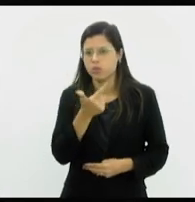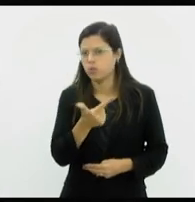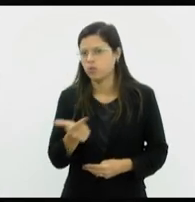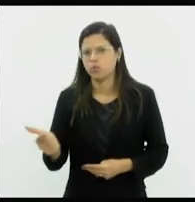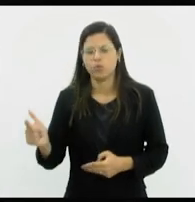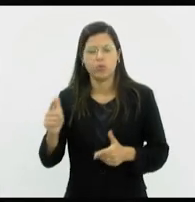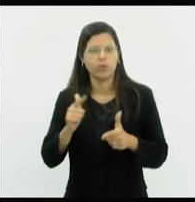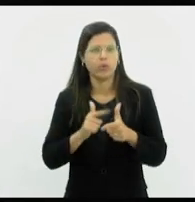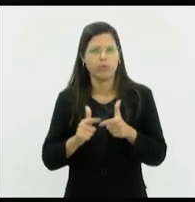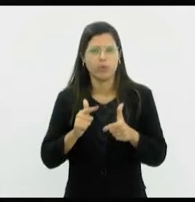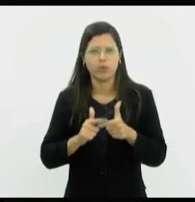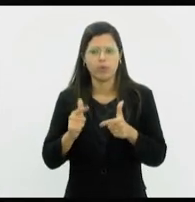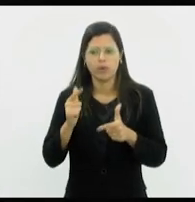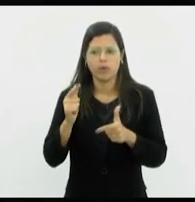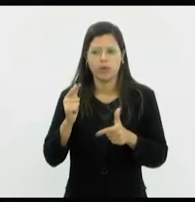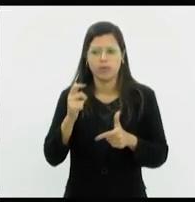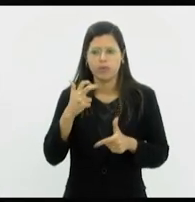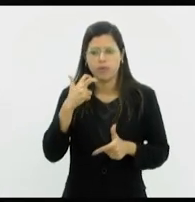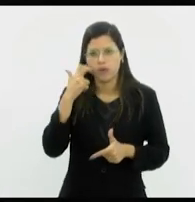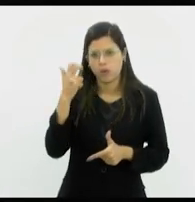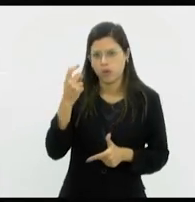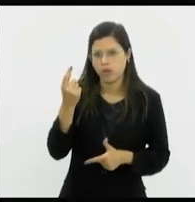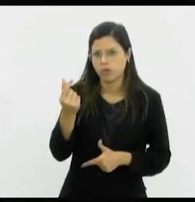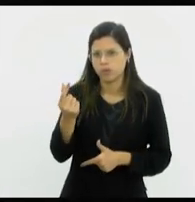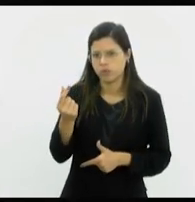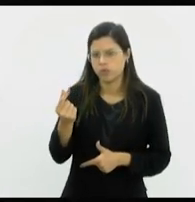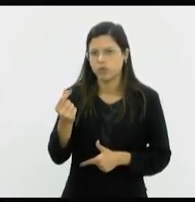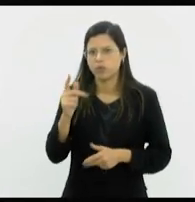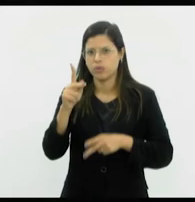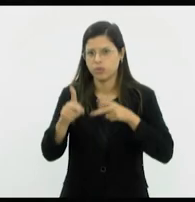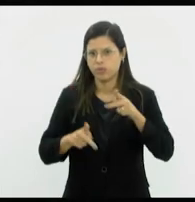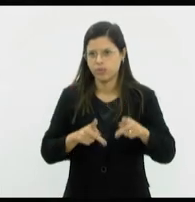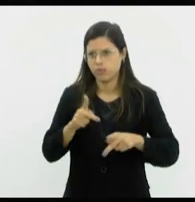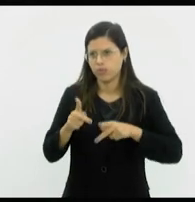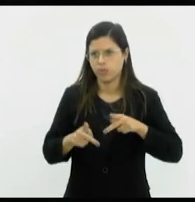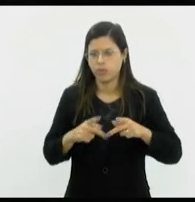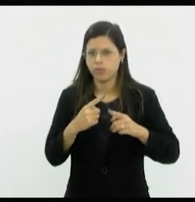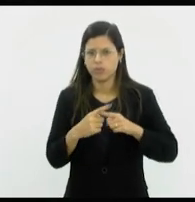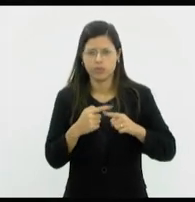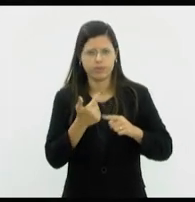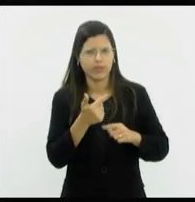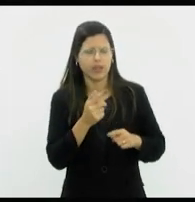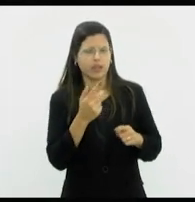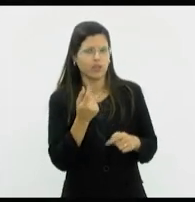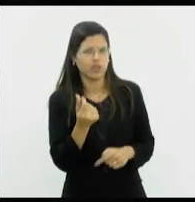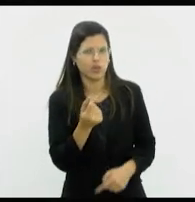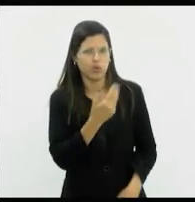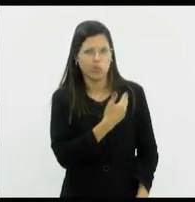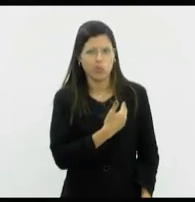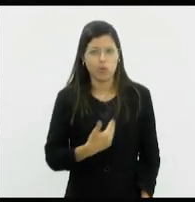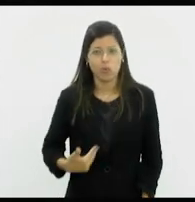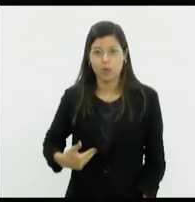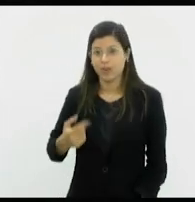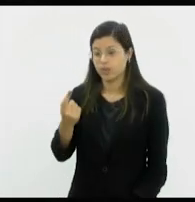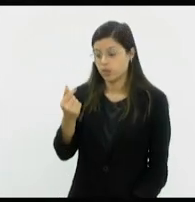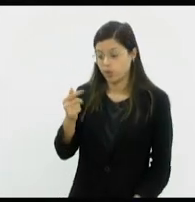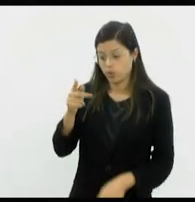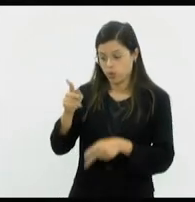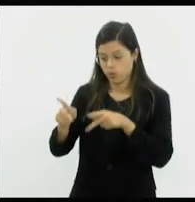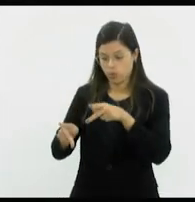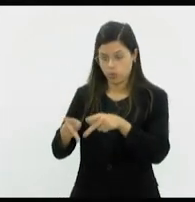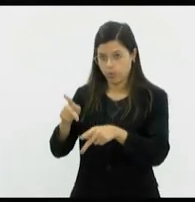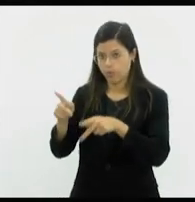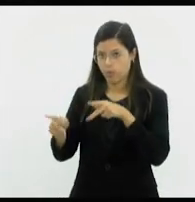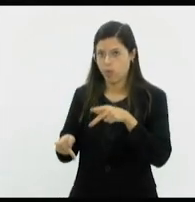dinheiro do povo, porque não existe dinheiro público. O que existe é dinheiro do povo arrecadado através dos